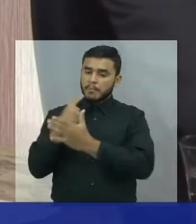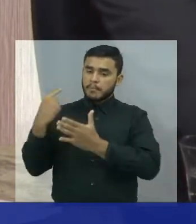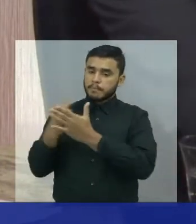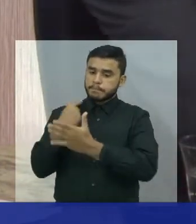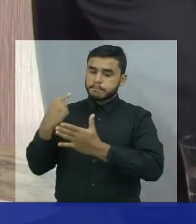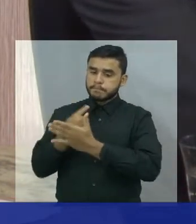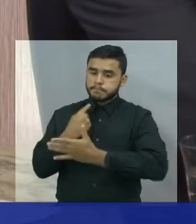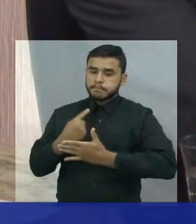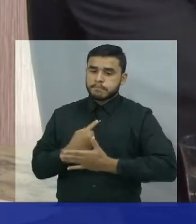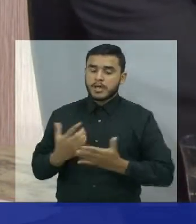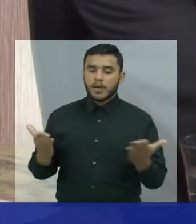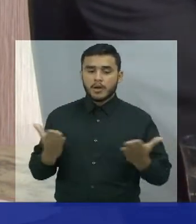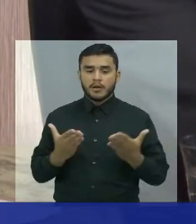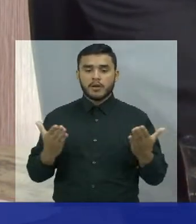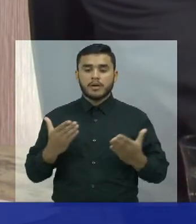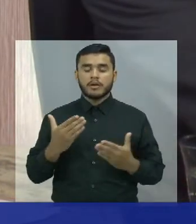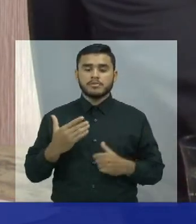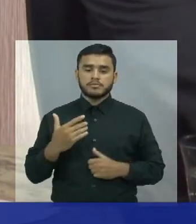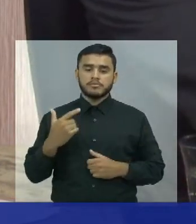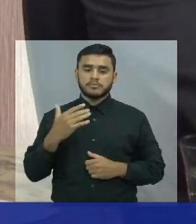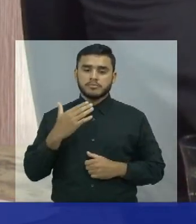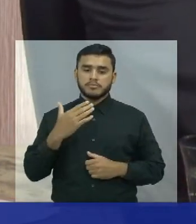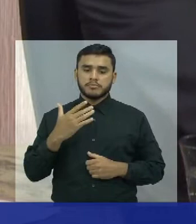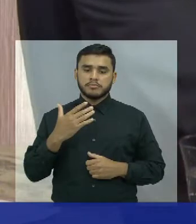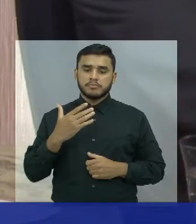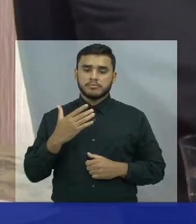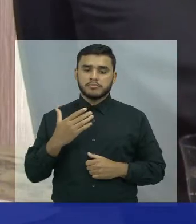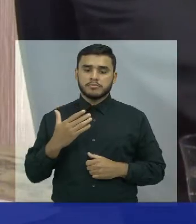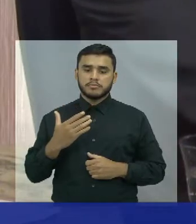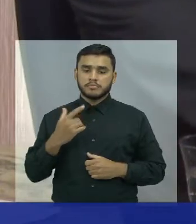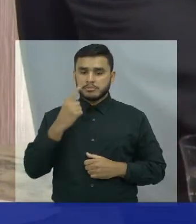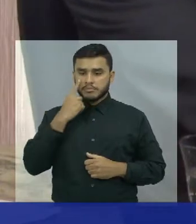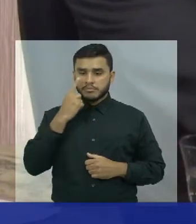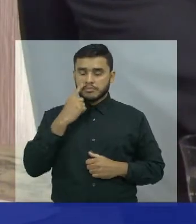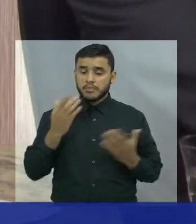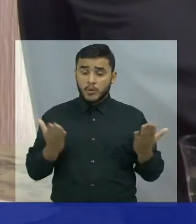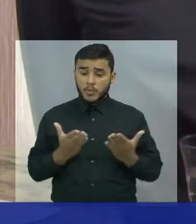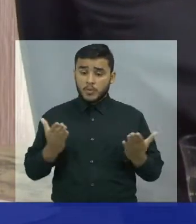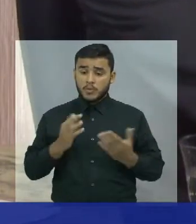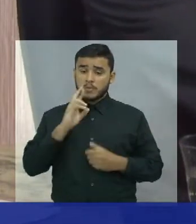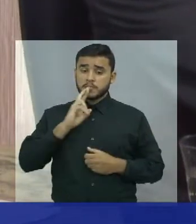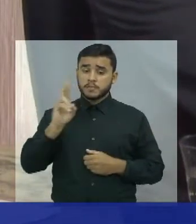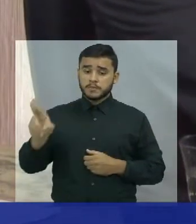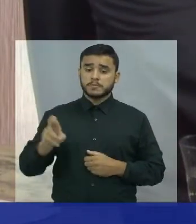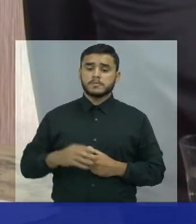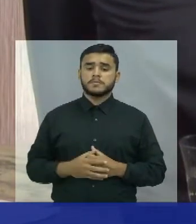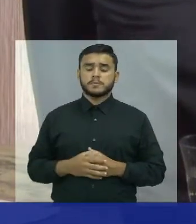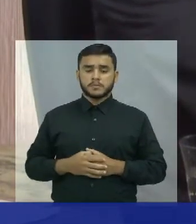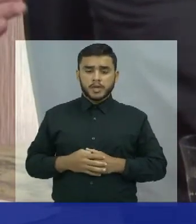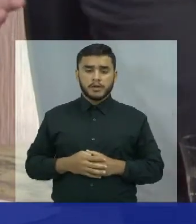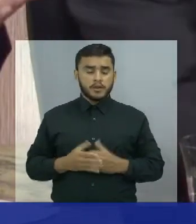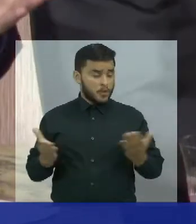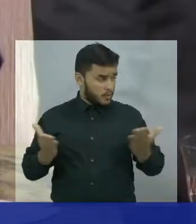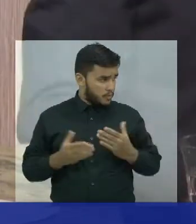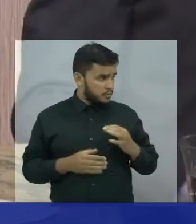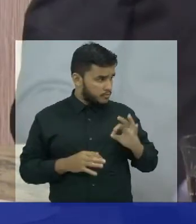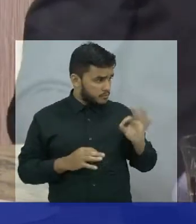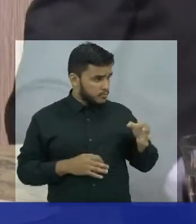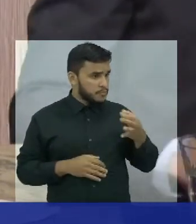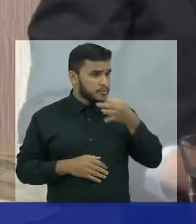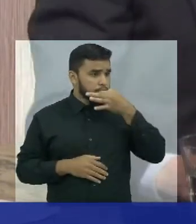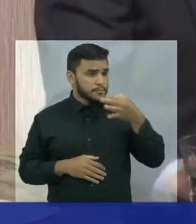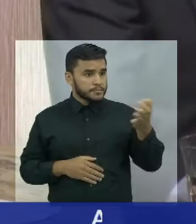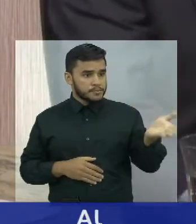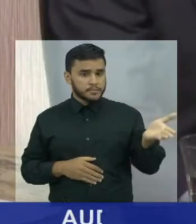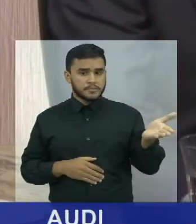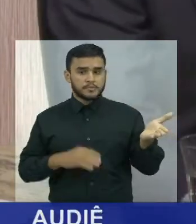principal demandado nesse debate, ele está preferindo responder o bloquinho de 5, e aí nós vamos agir dessa forma, tá bom? De todo modo, obrigado pela sugestão,